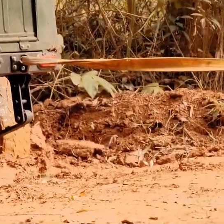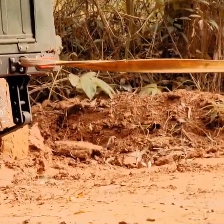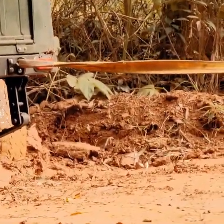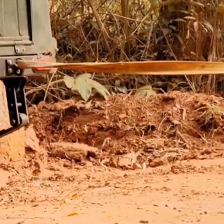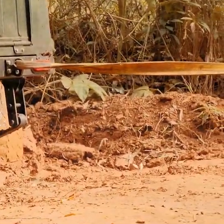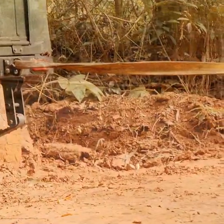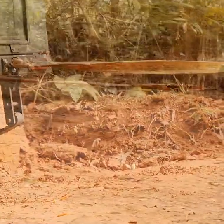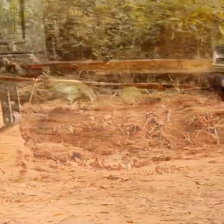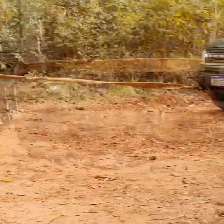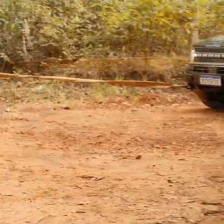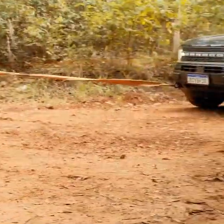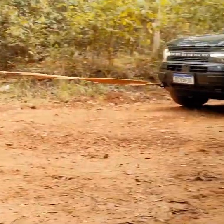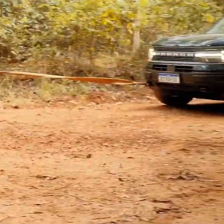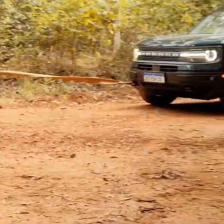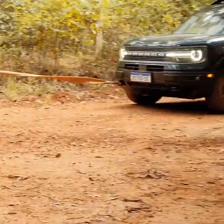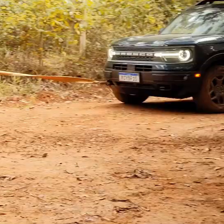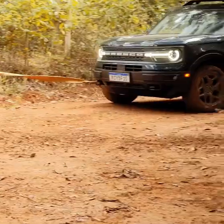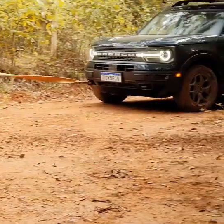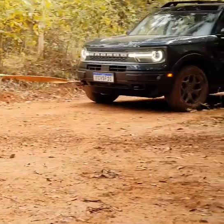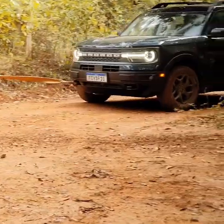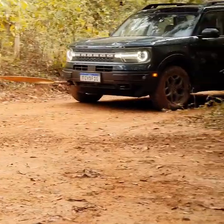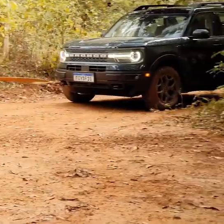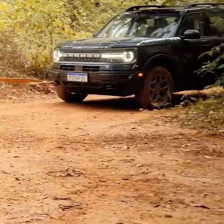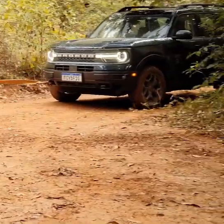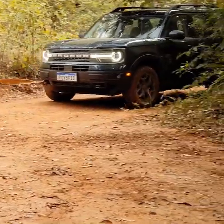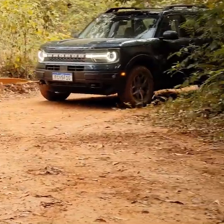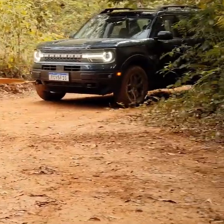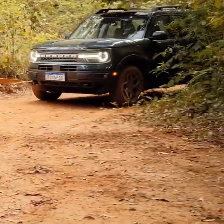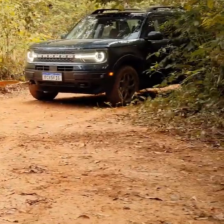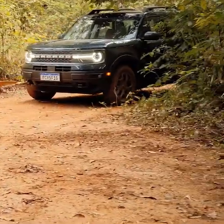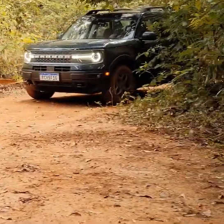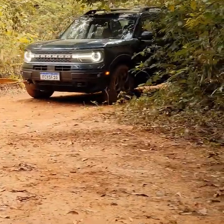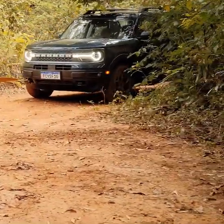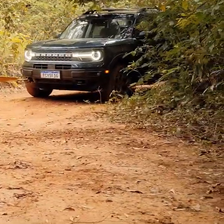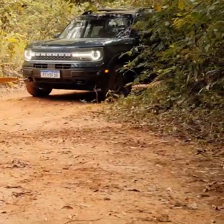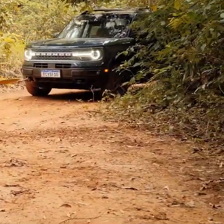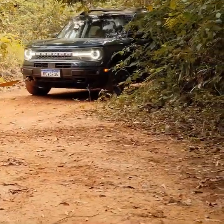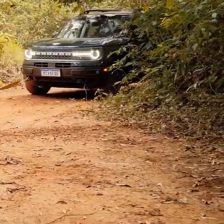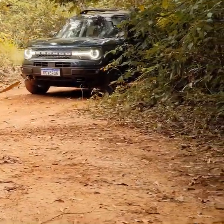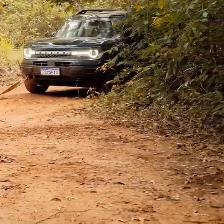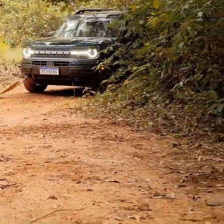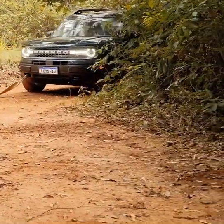Bronco rebocando um Jeep Bandeirante Toyota atolado.